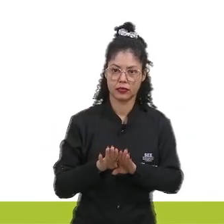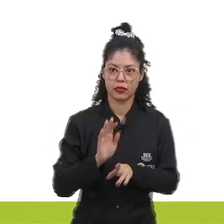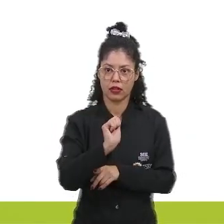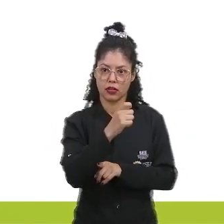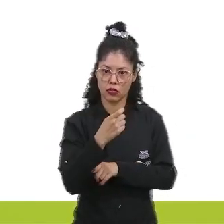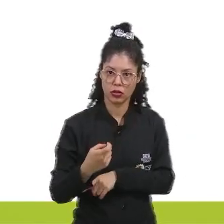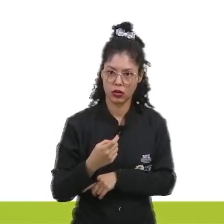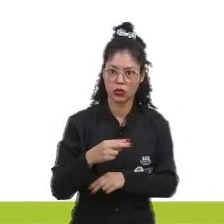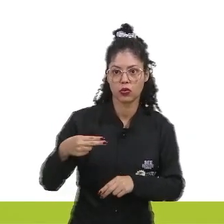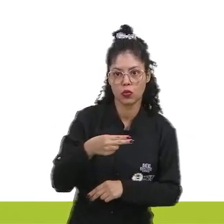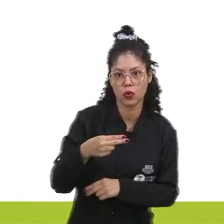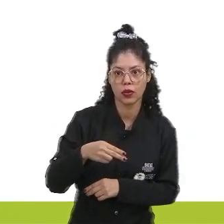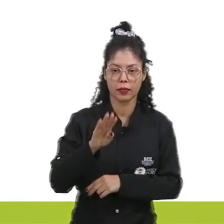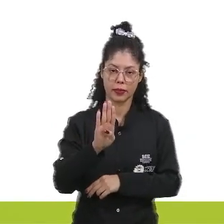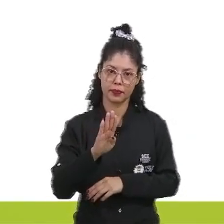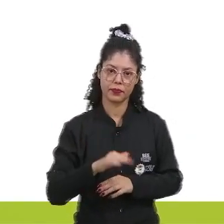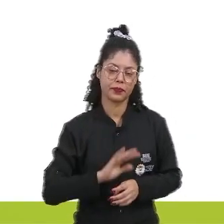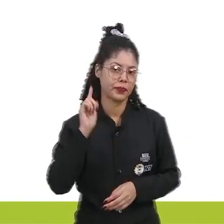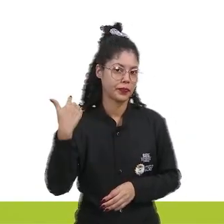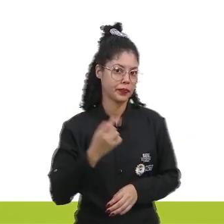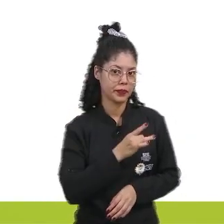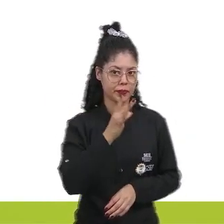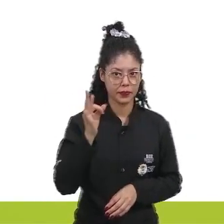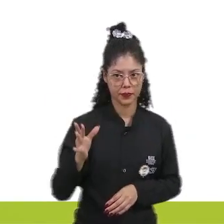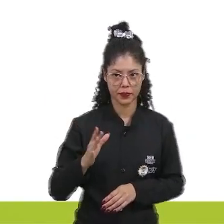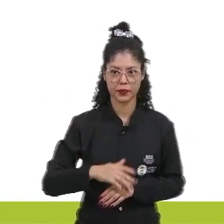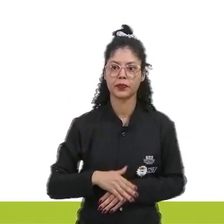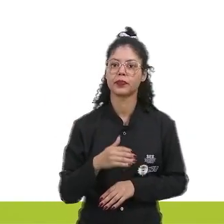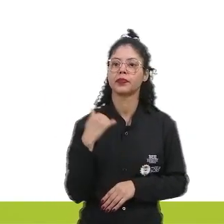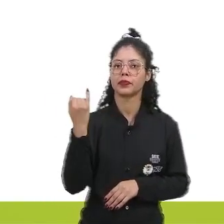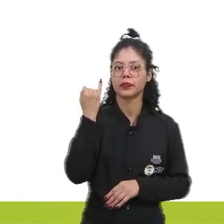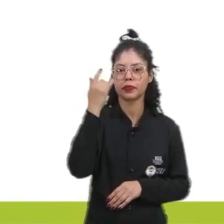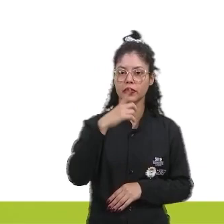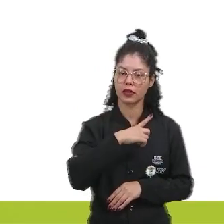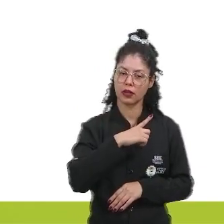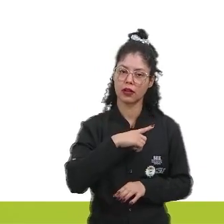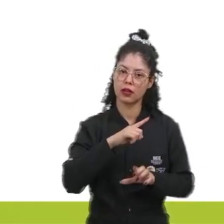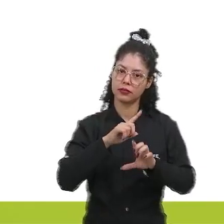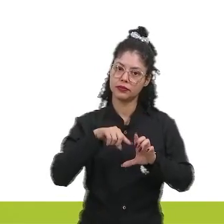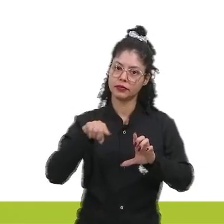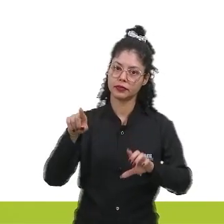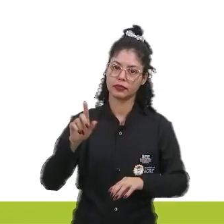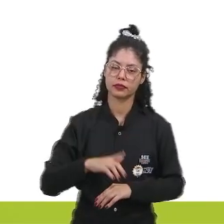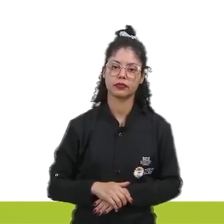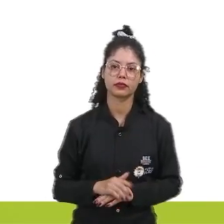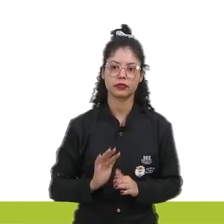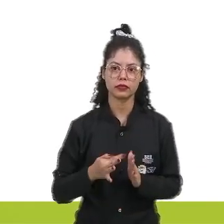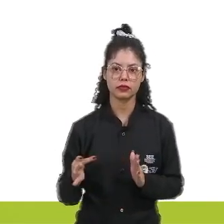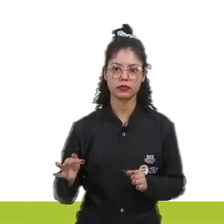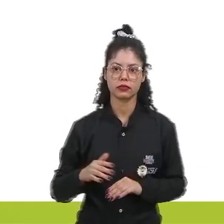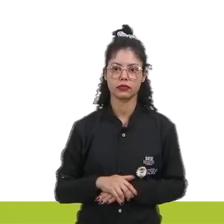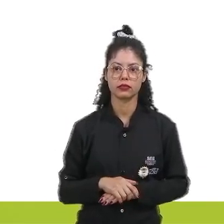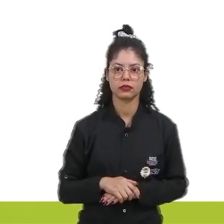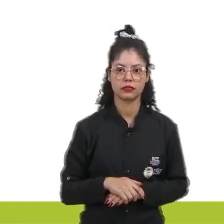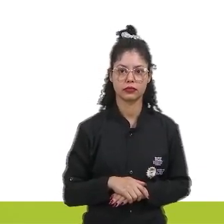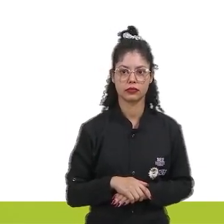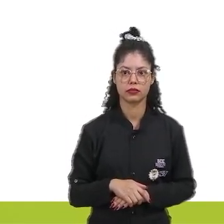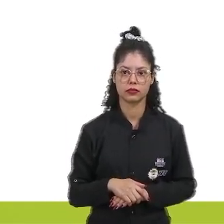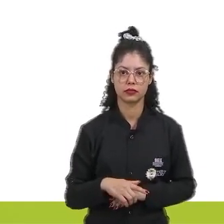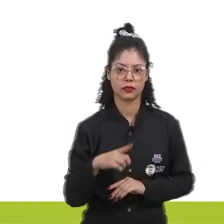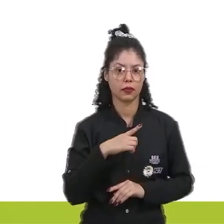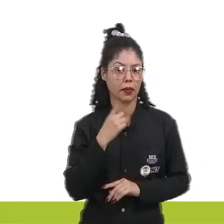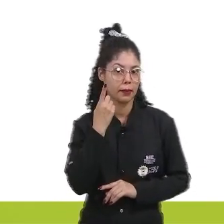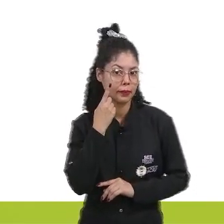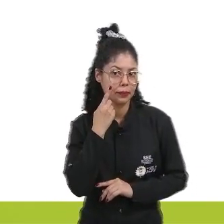B. Vamos a uma próxima dica importantíssima, tá? Para você identificar nos gráficos de função. Dá uma olhadinha nesse camaradinho aqui,